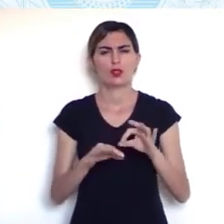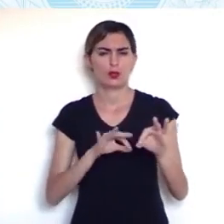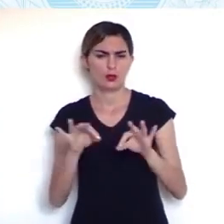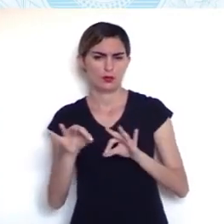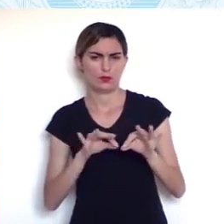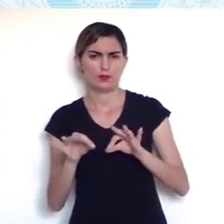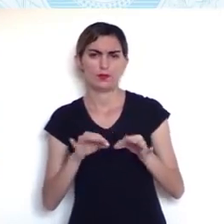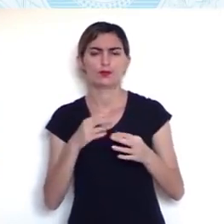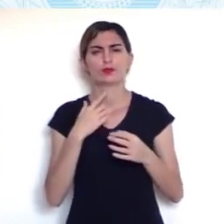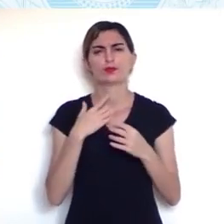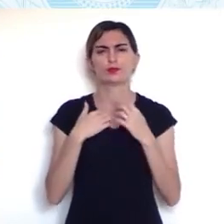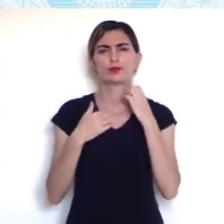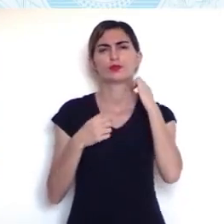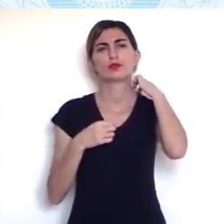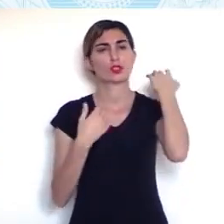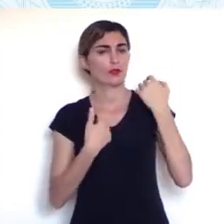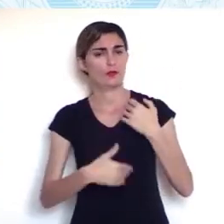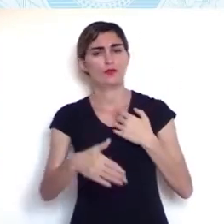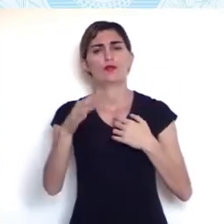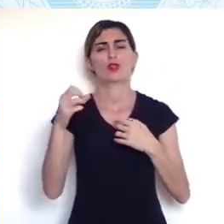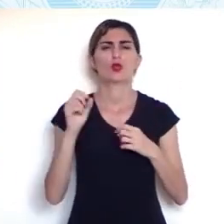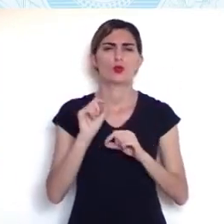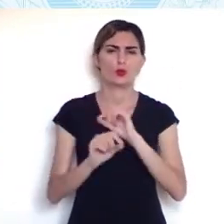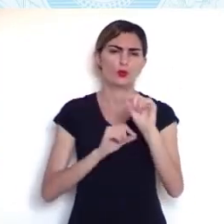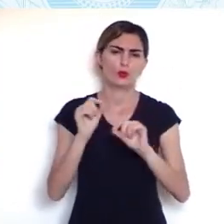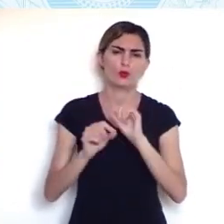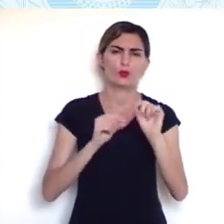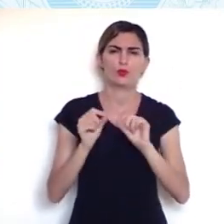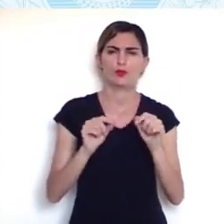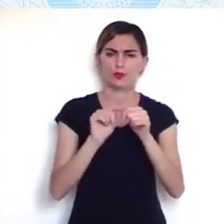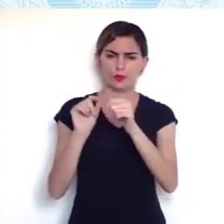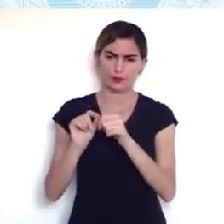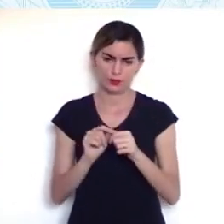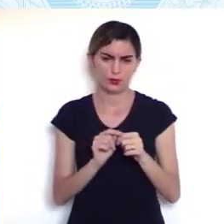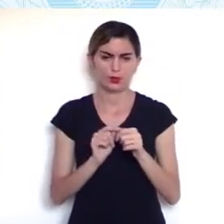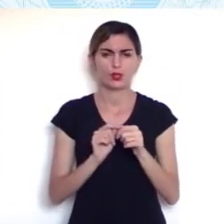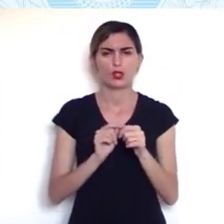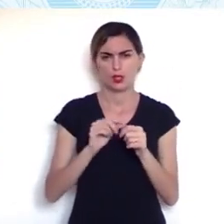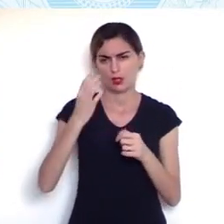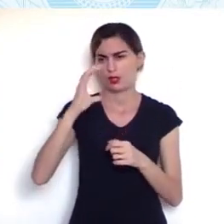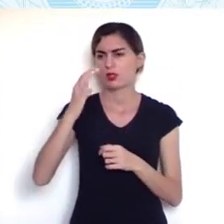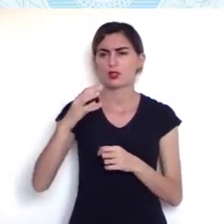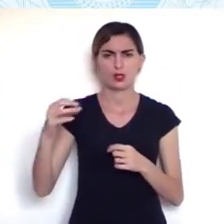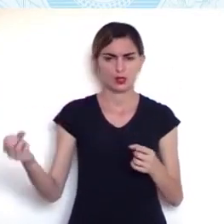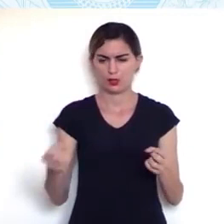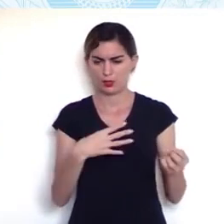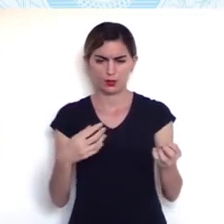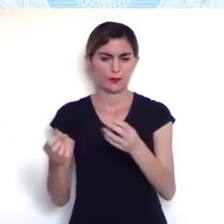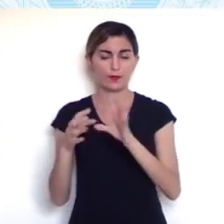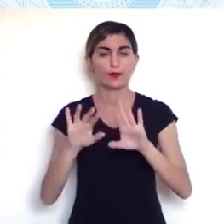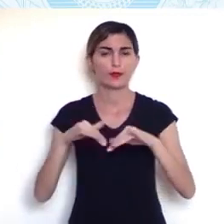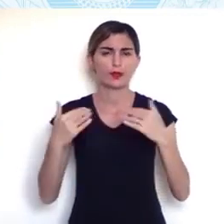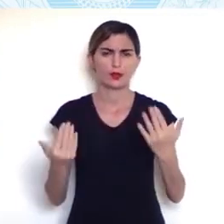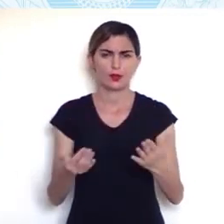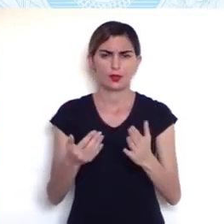prezadas, vai inaugurar o quê? Inauguraram a ciência moderna. Então, principais